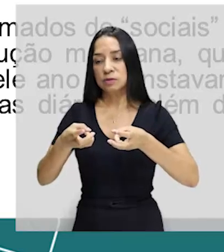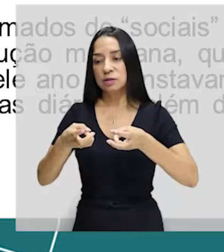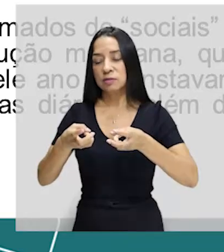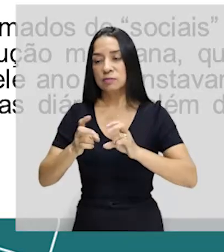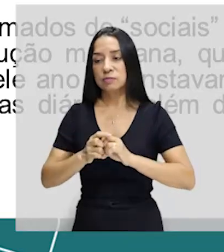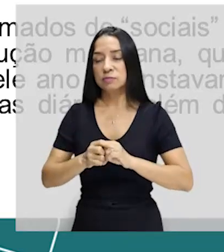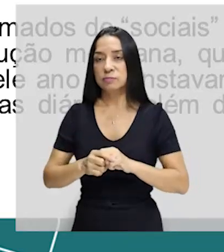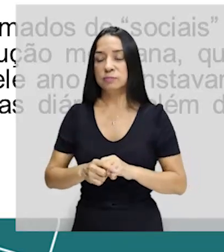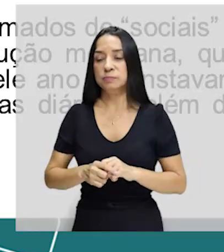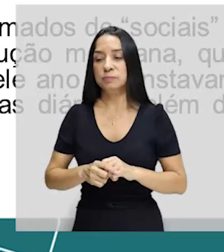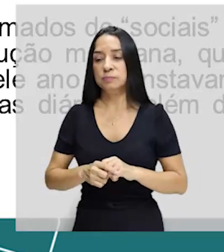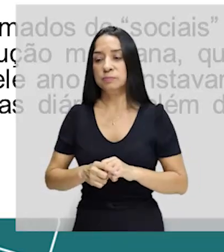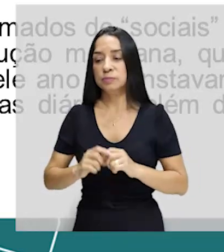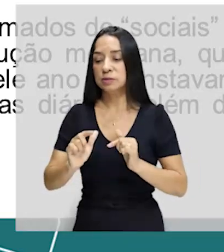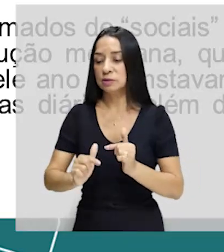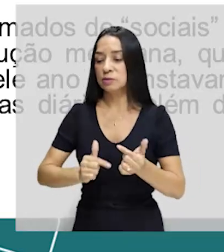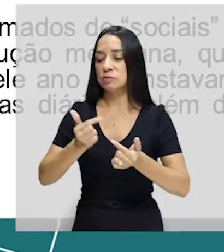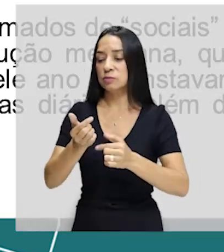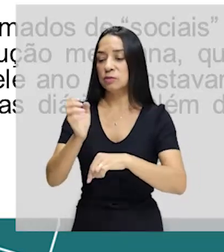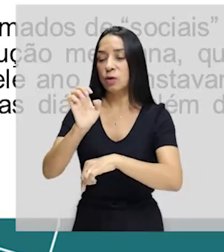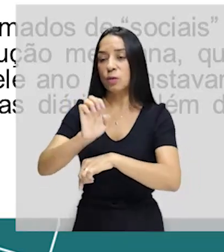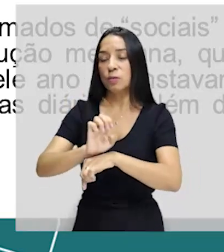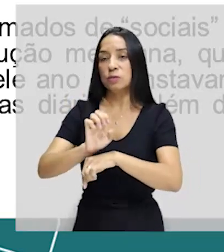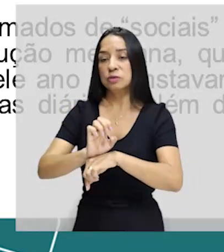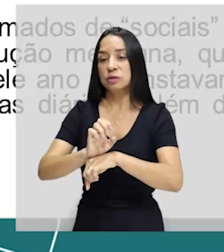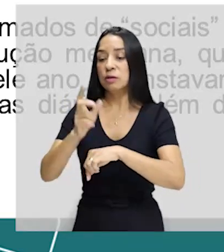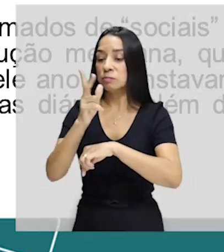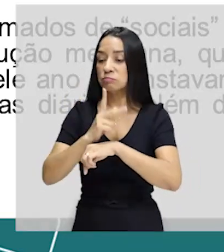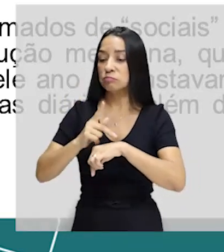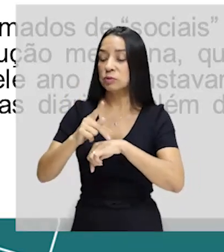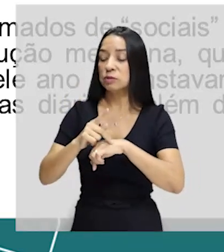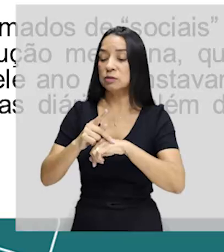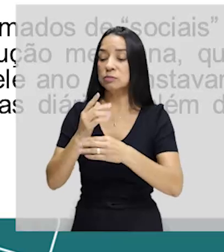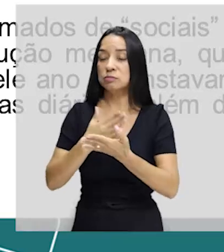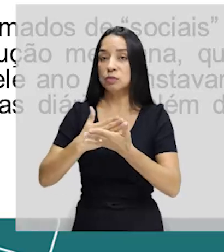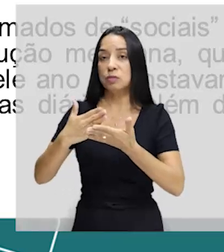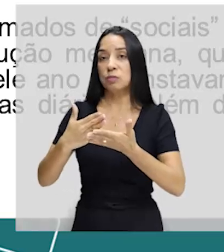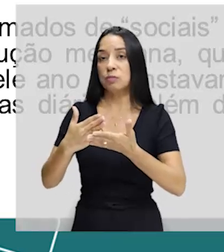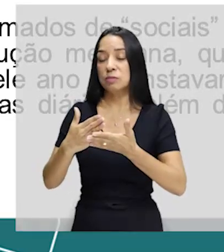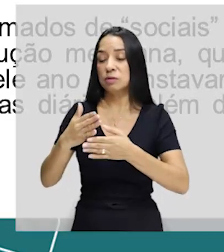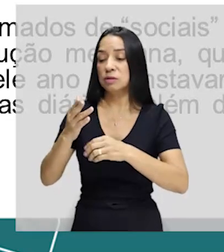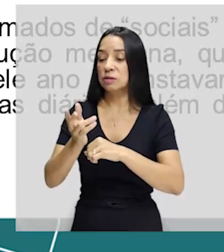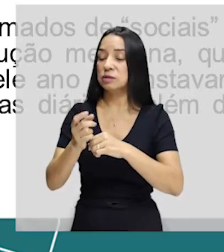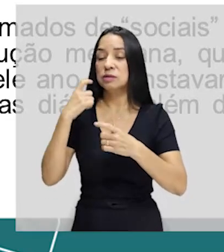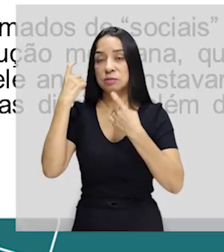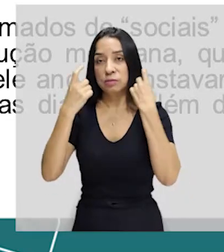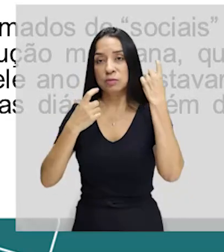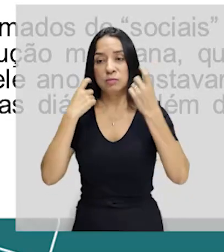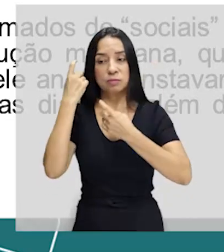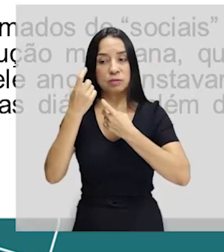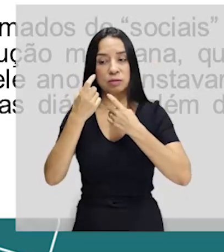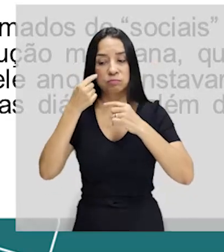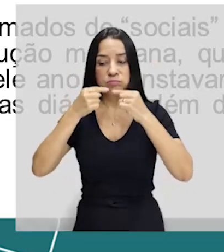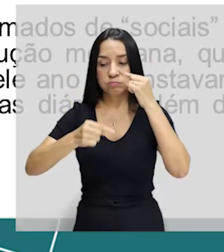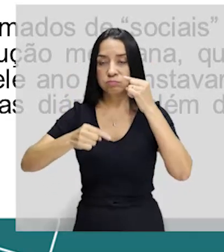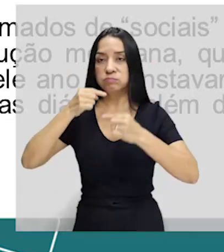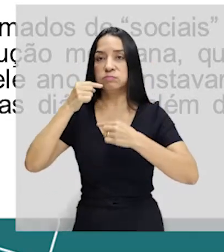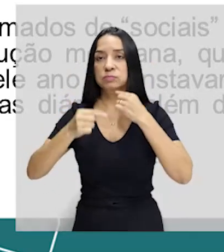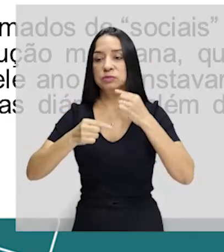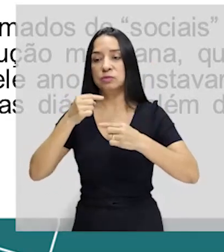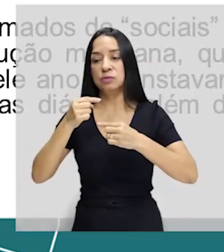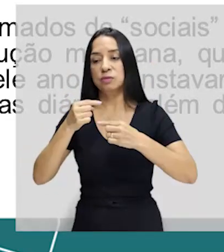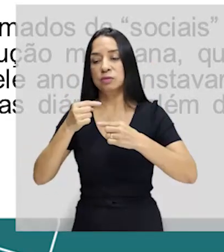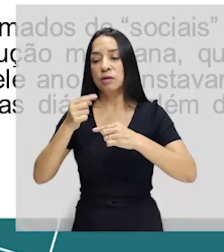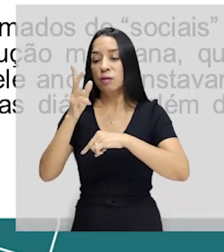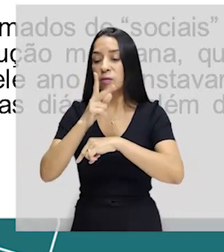lutas, o Estado ele começa a se preocupar com essas reivindicações. E o Estado,